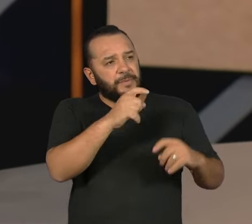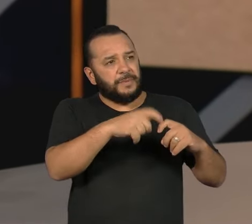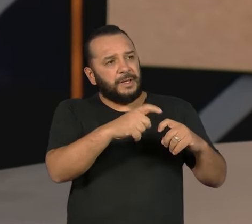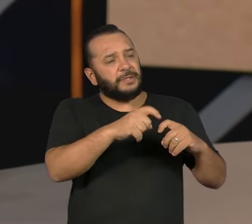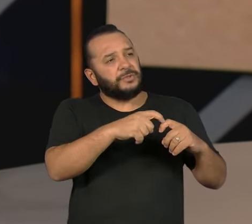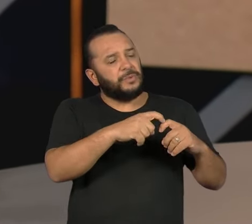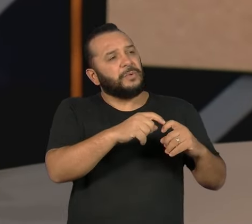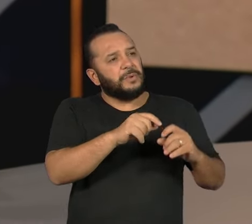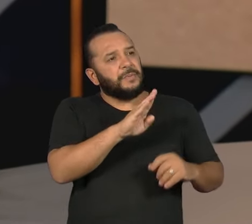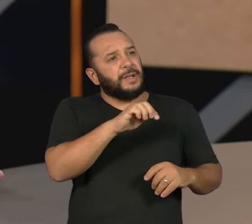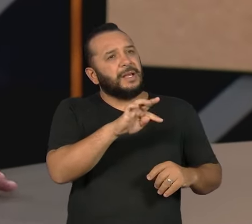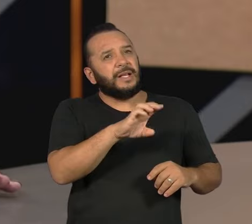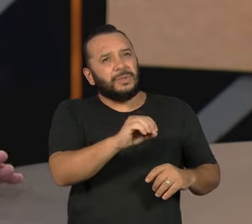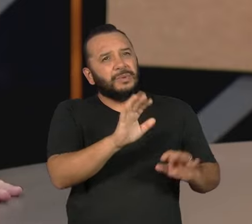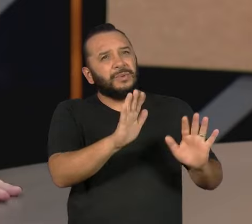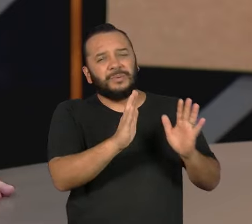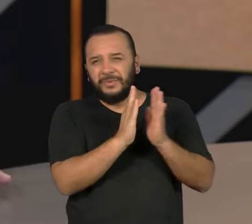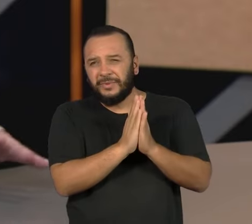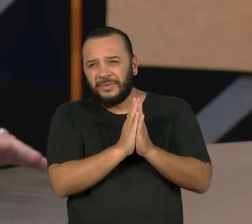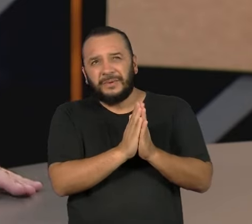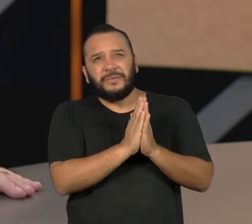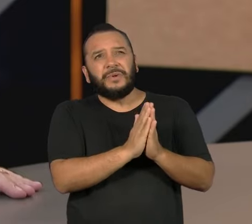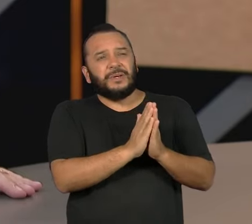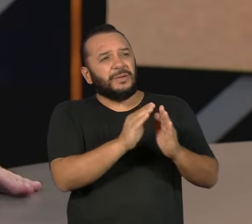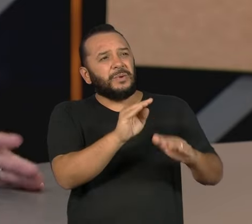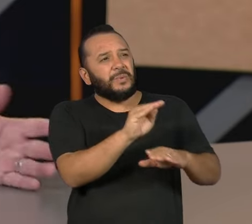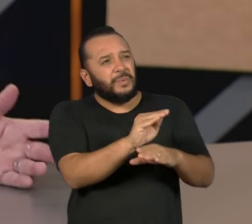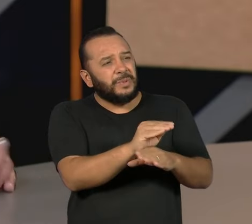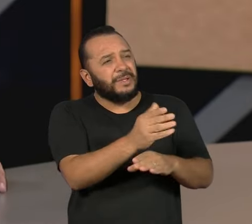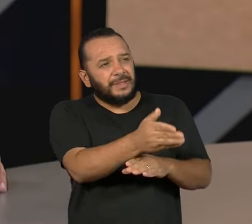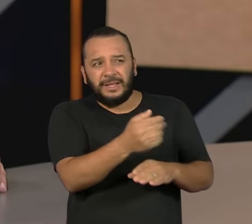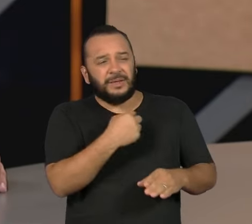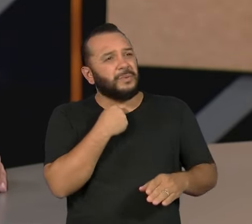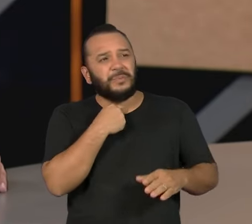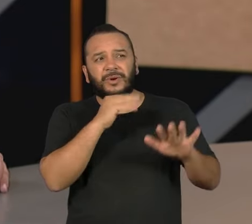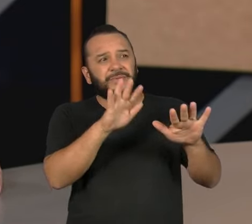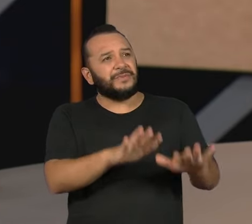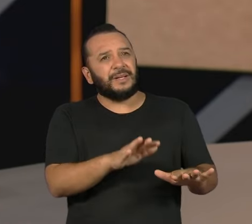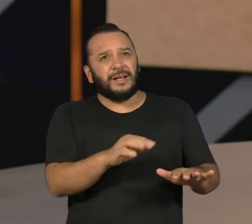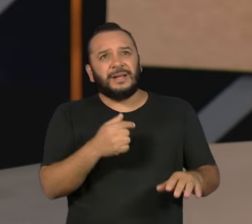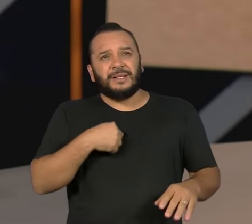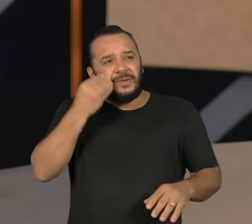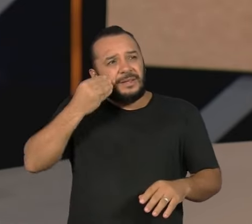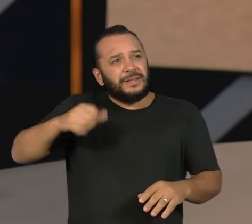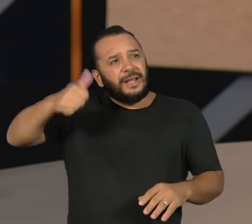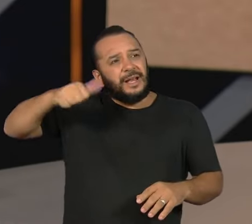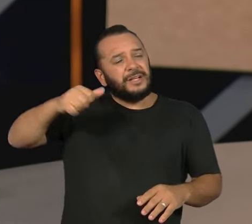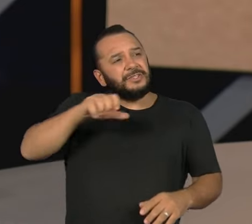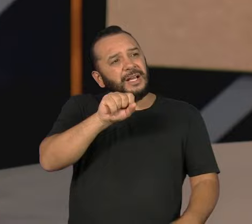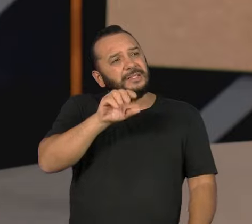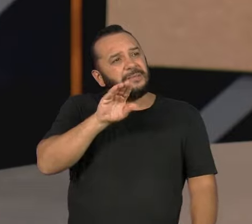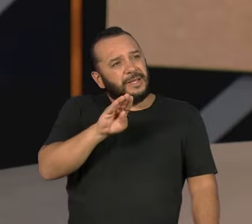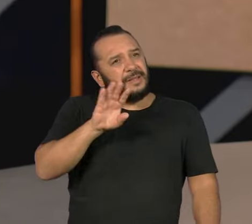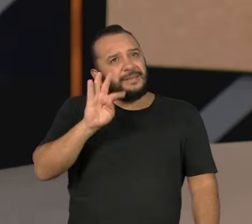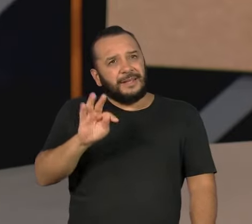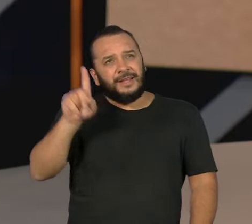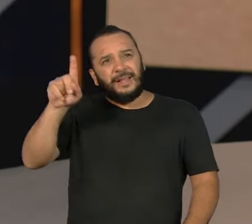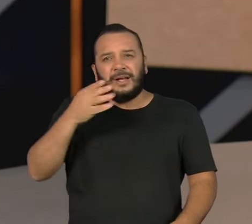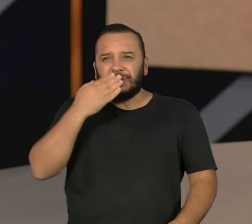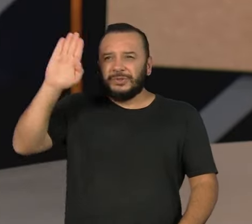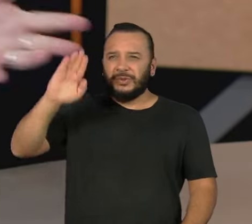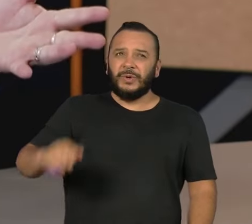Bentão. Falei, Bentão, tô trazendo a ré aí e tal, não sei o quê, só que eu não vou poder ficar, cara, porque eu vou fazer o teste no SBT do programa do Jô.